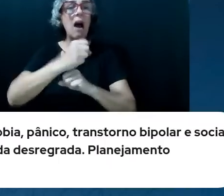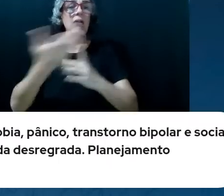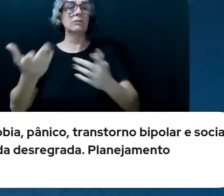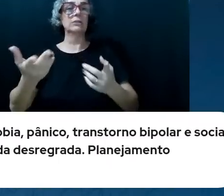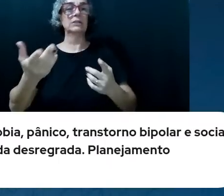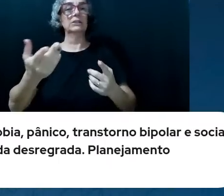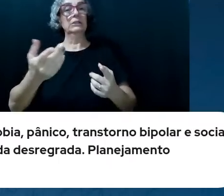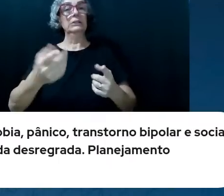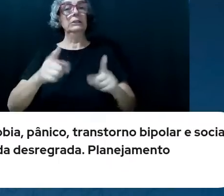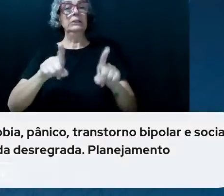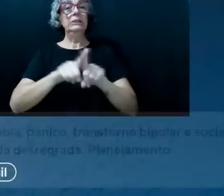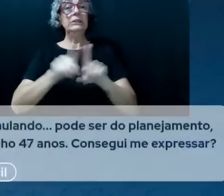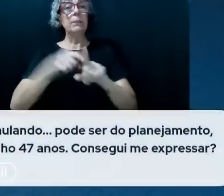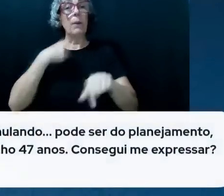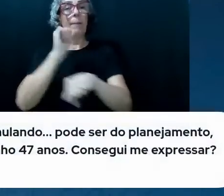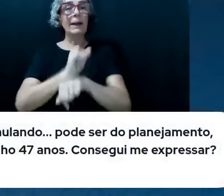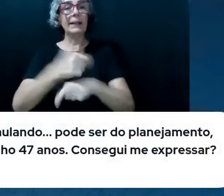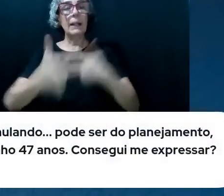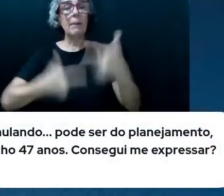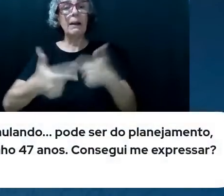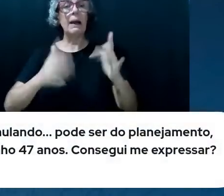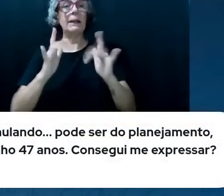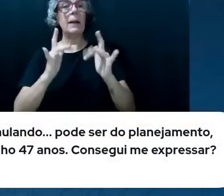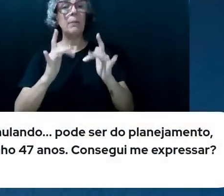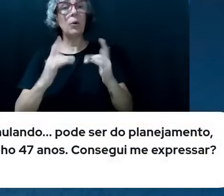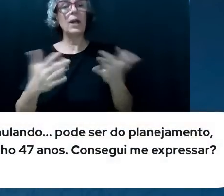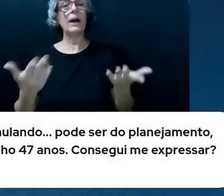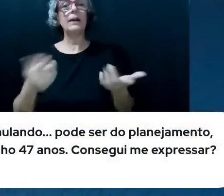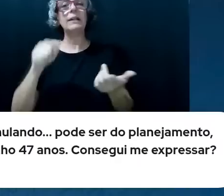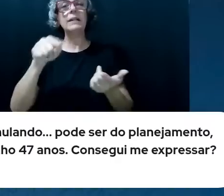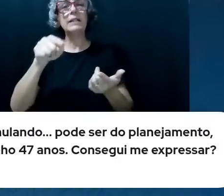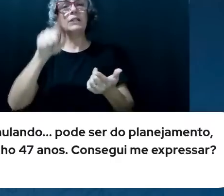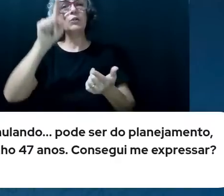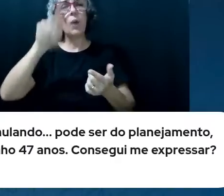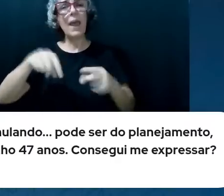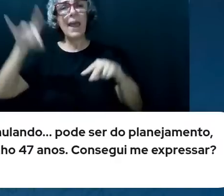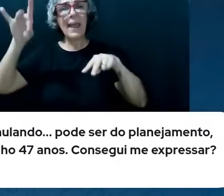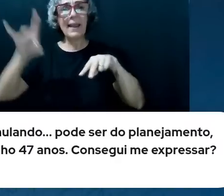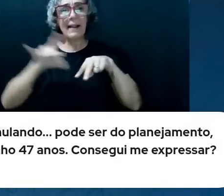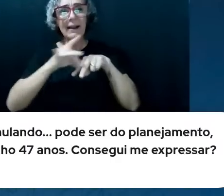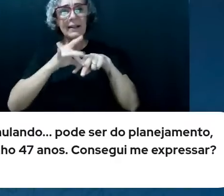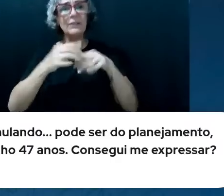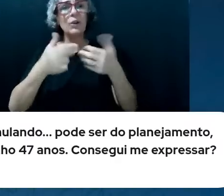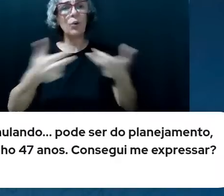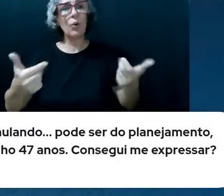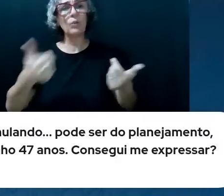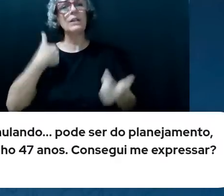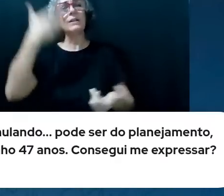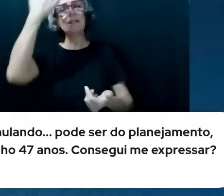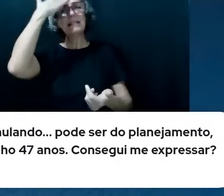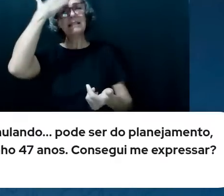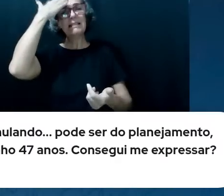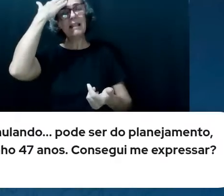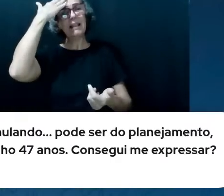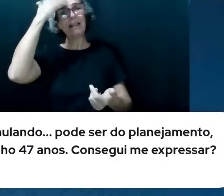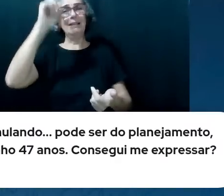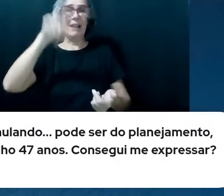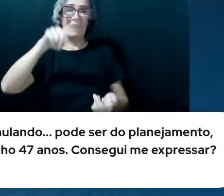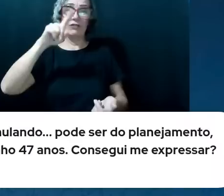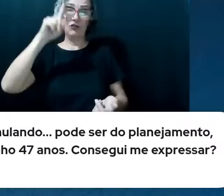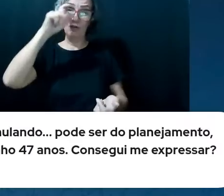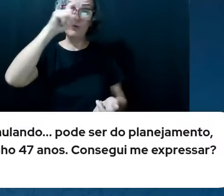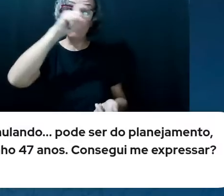Planejamento reencarnatório ou colheita? Ela complementa com isso. Continuando, sei que é difícil saber ao certo.